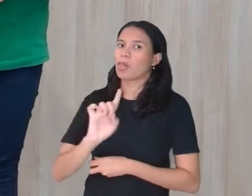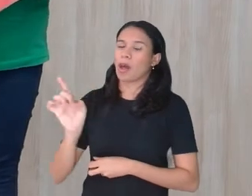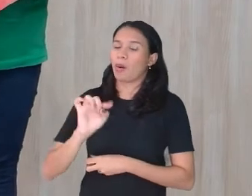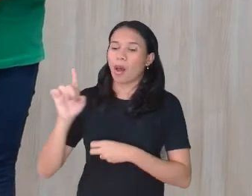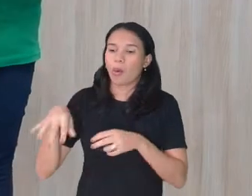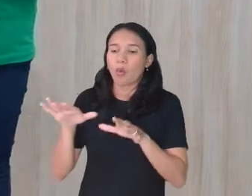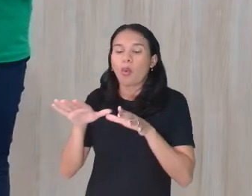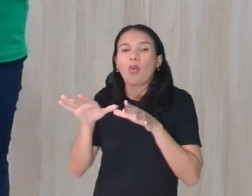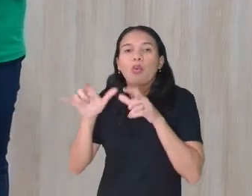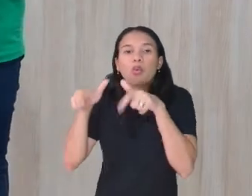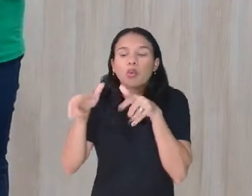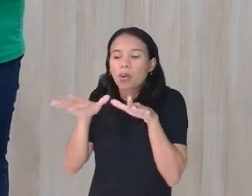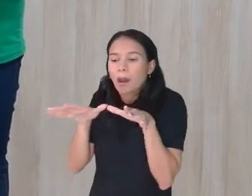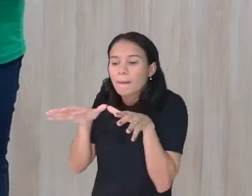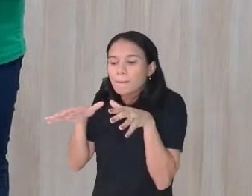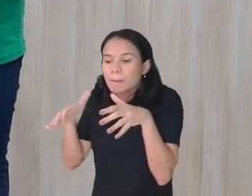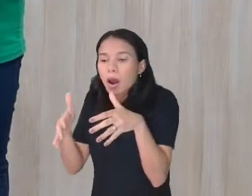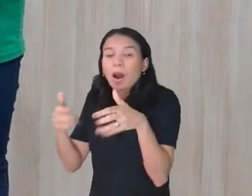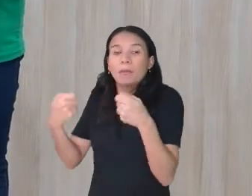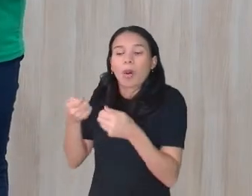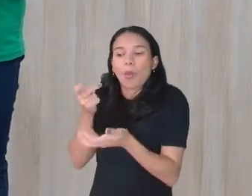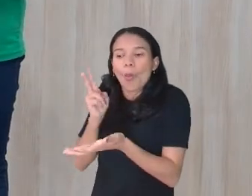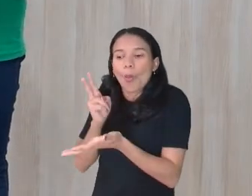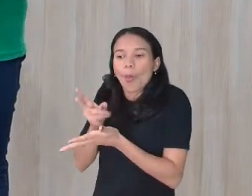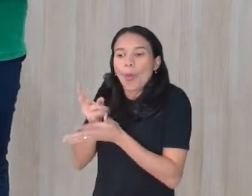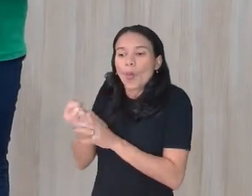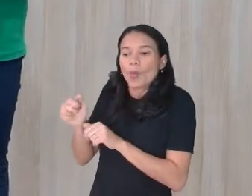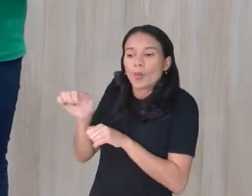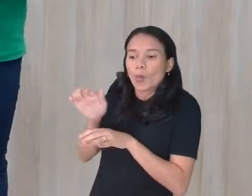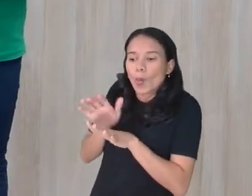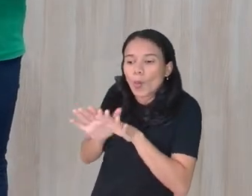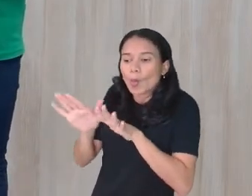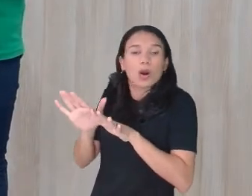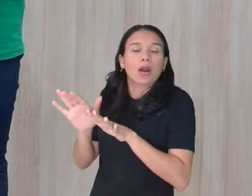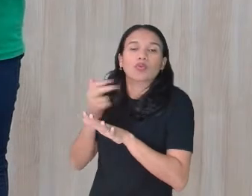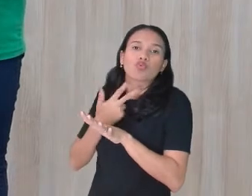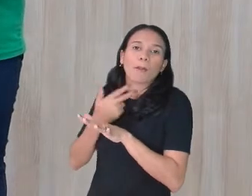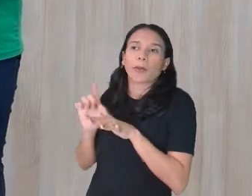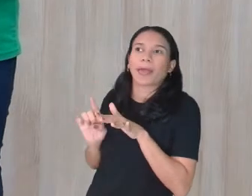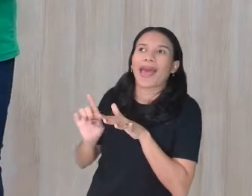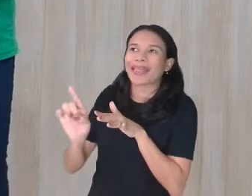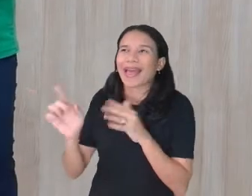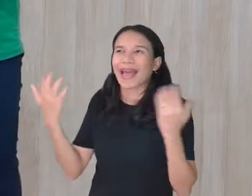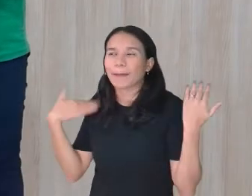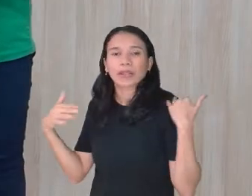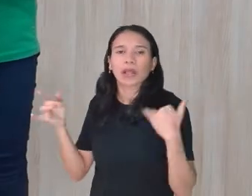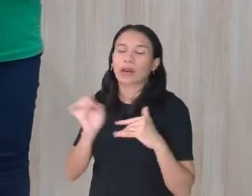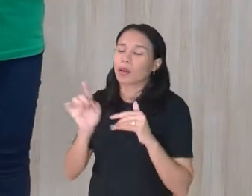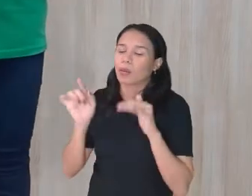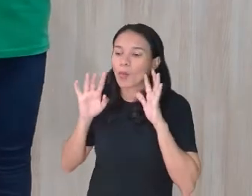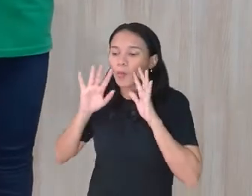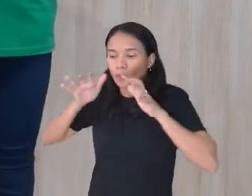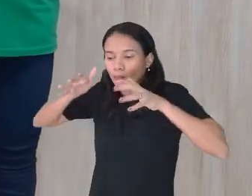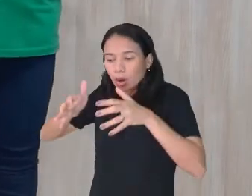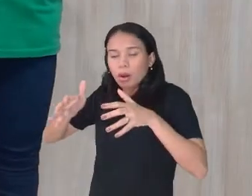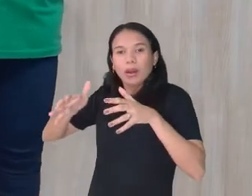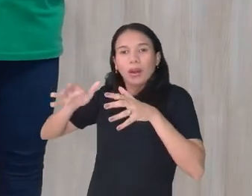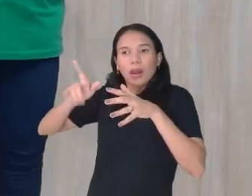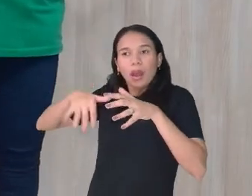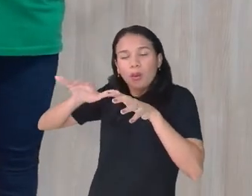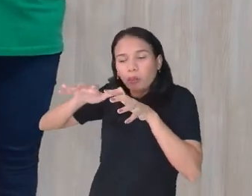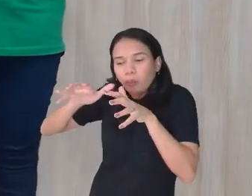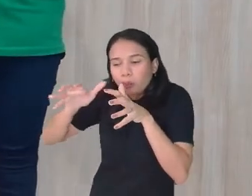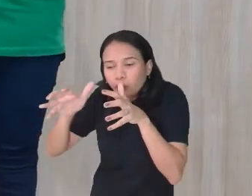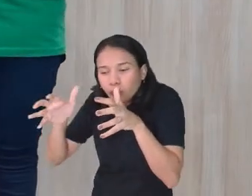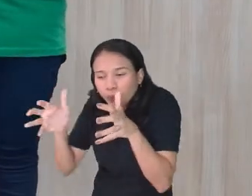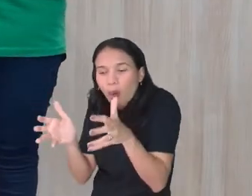ficar ali, olha, para manter aquele ecossistema que é muitas vezes responsável em manter ecossistemas